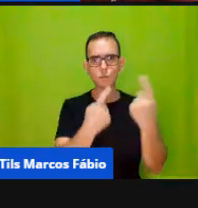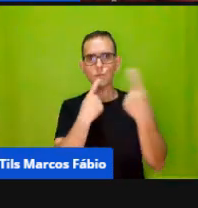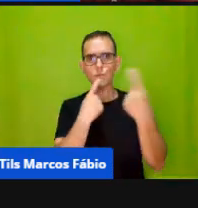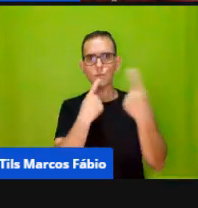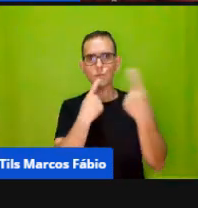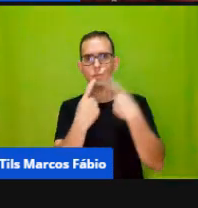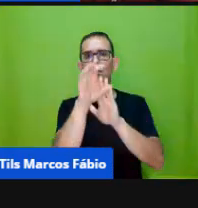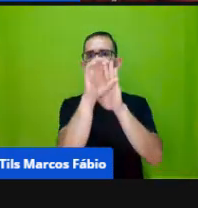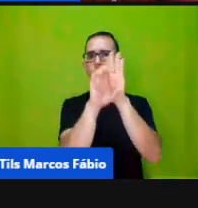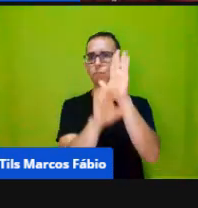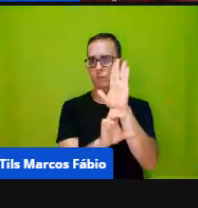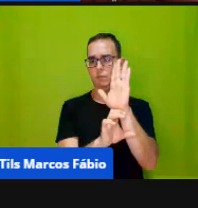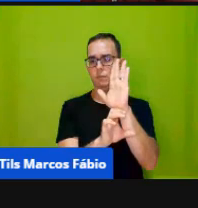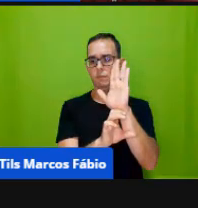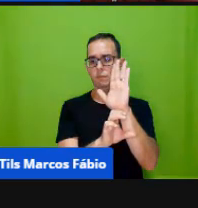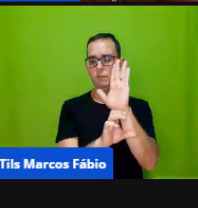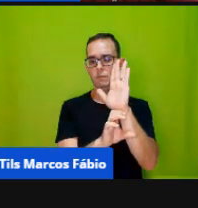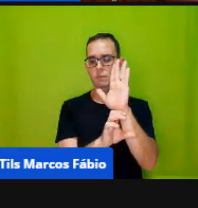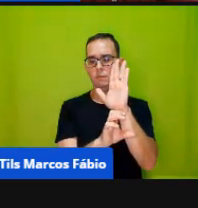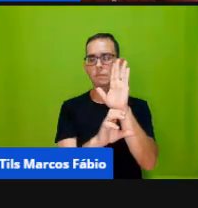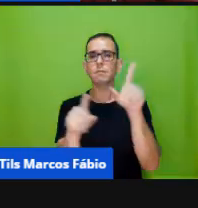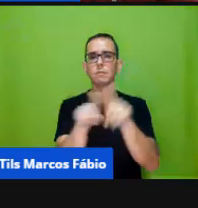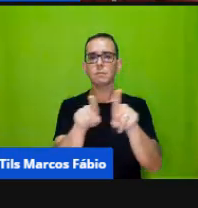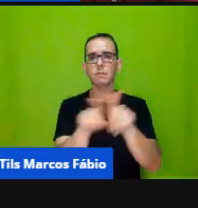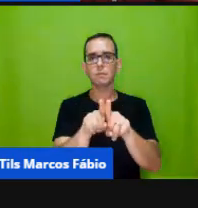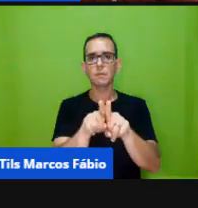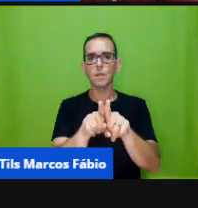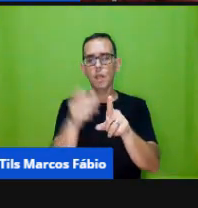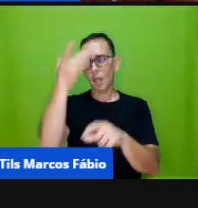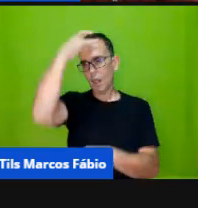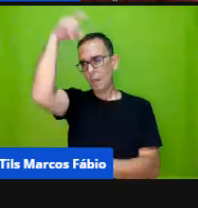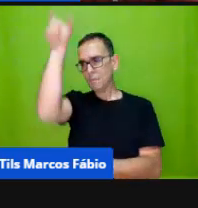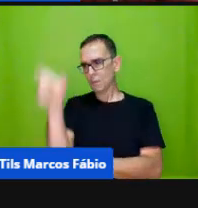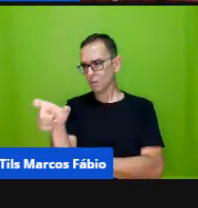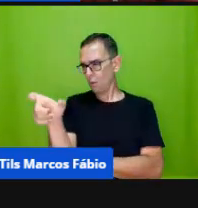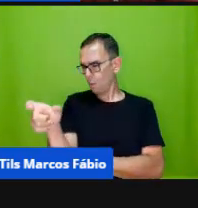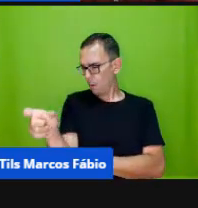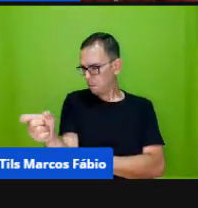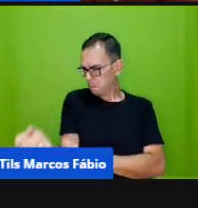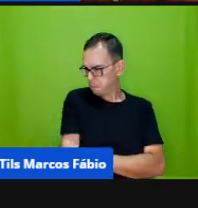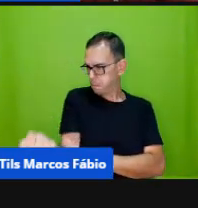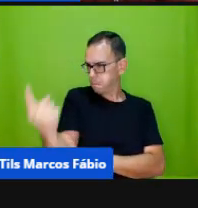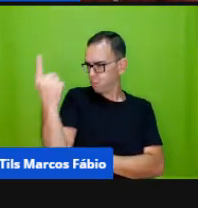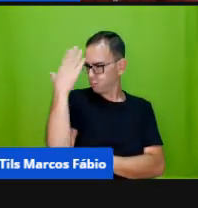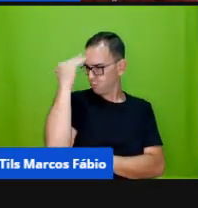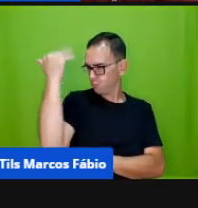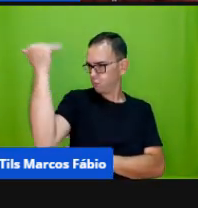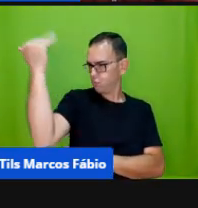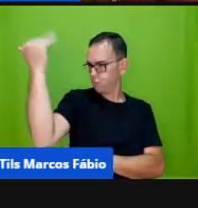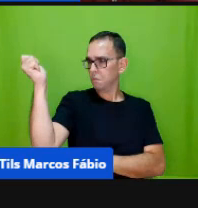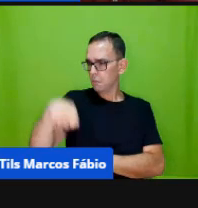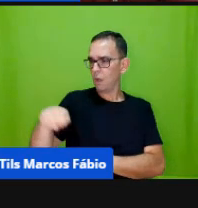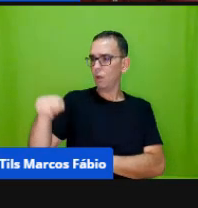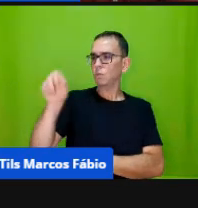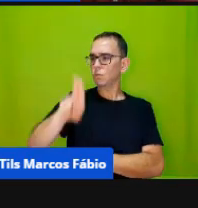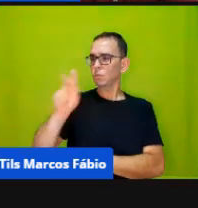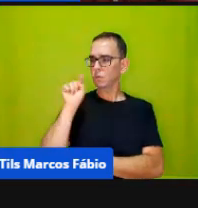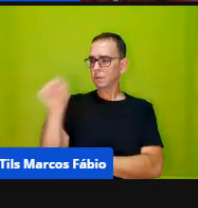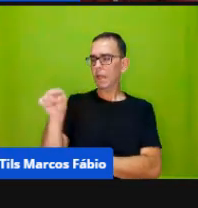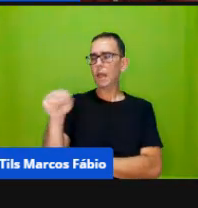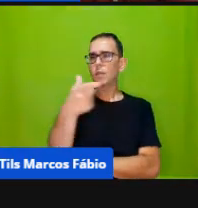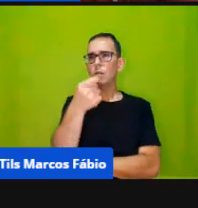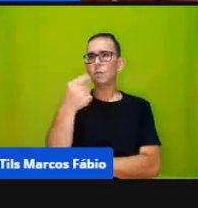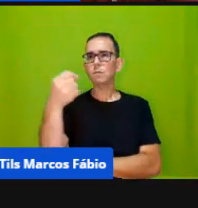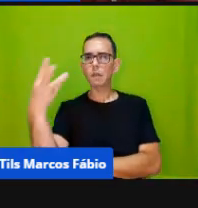curricular. E o grande autor, o grande mestre da educação física utilizado naquela época, em